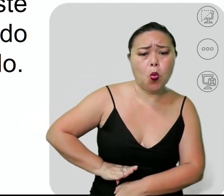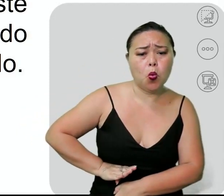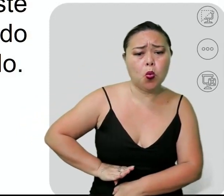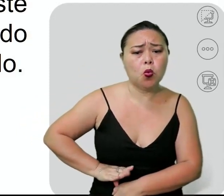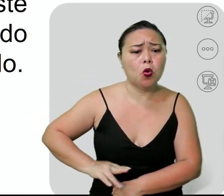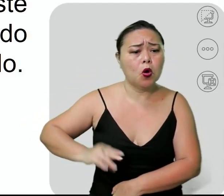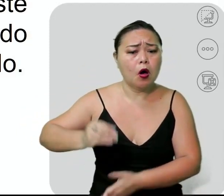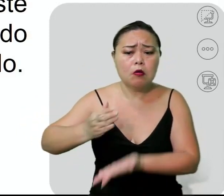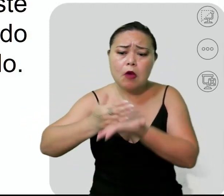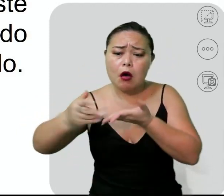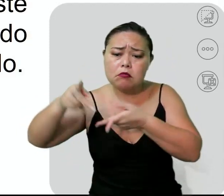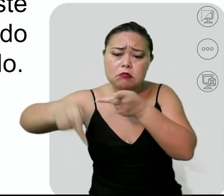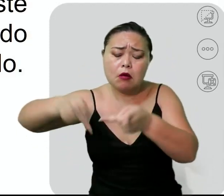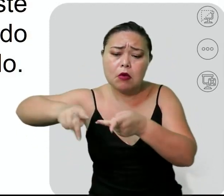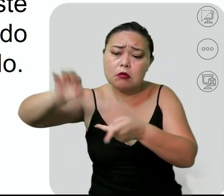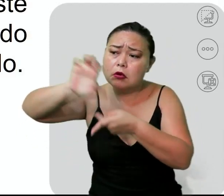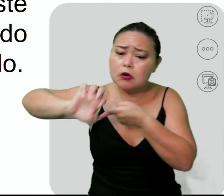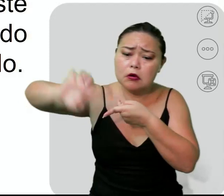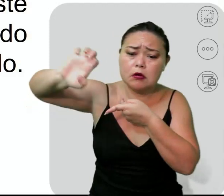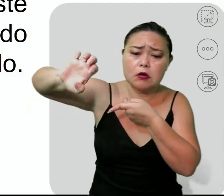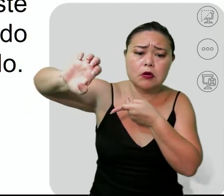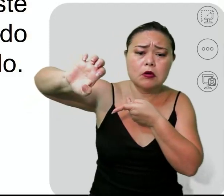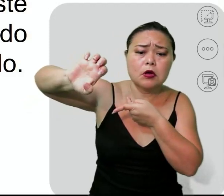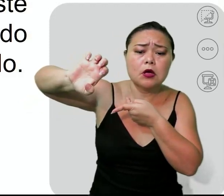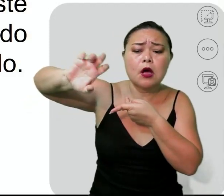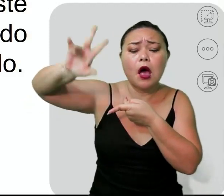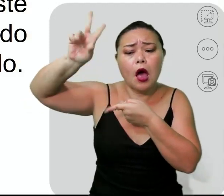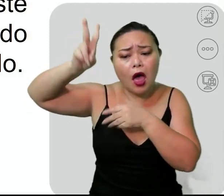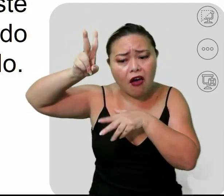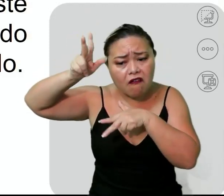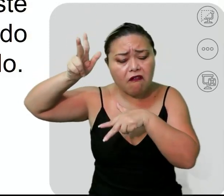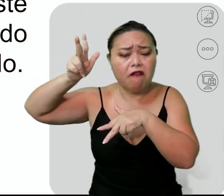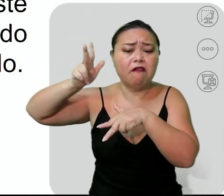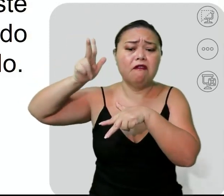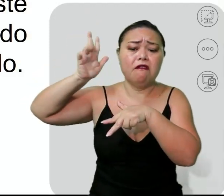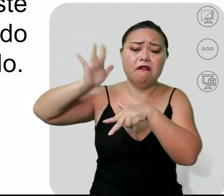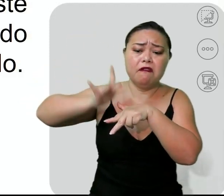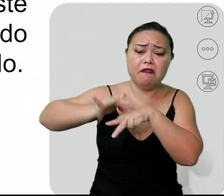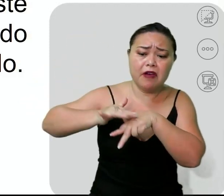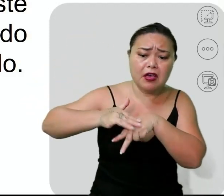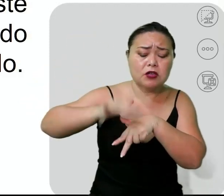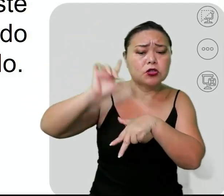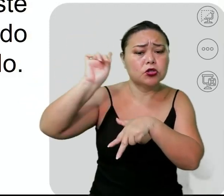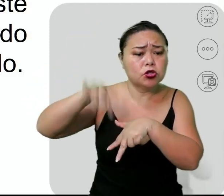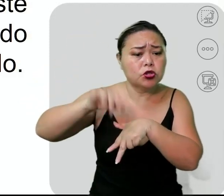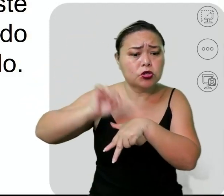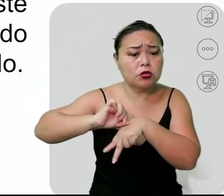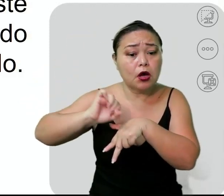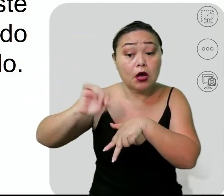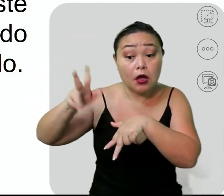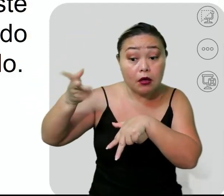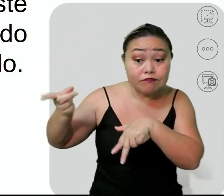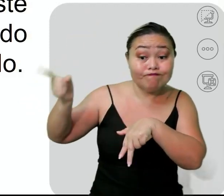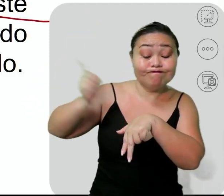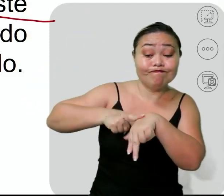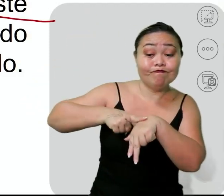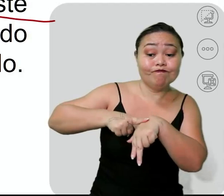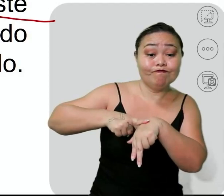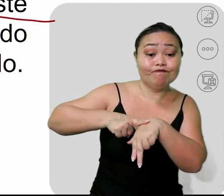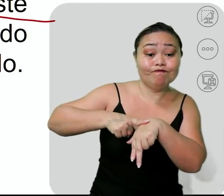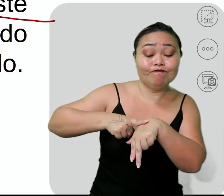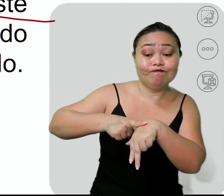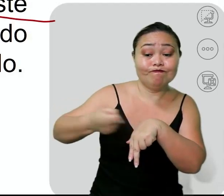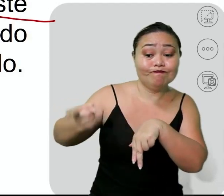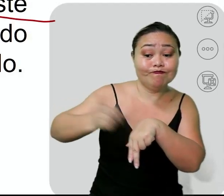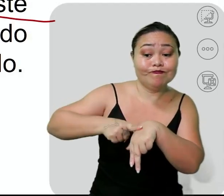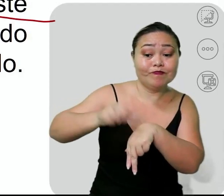enorme parcela da população europeia tornou-se vítima da moléstia, ou dessa moléstia contagiosa, como